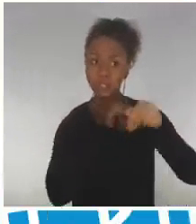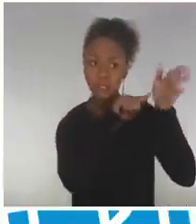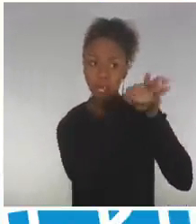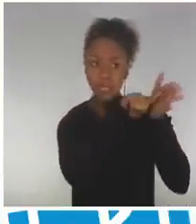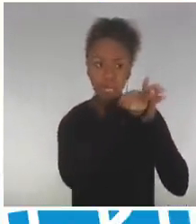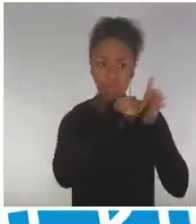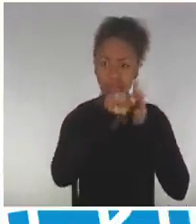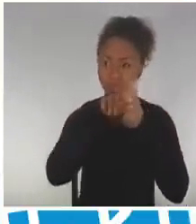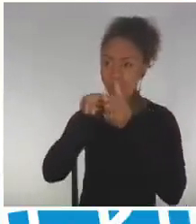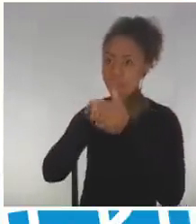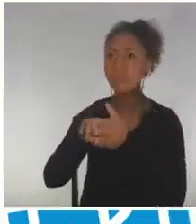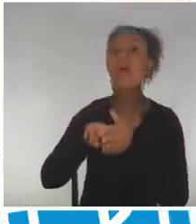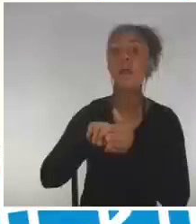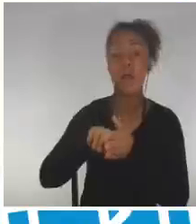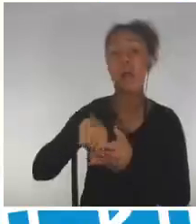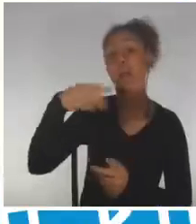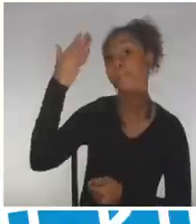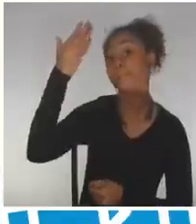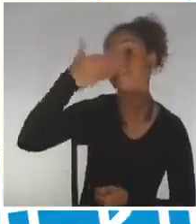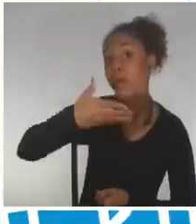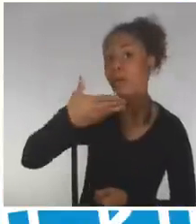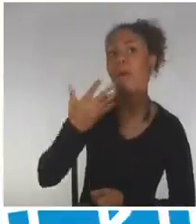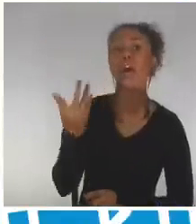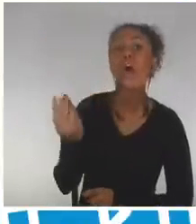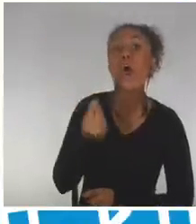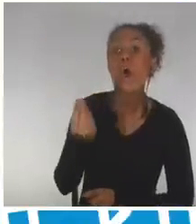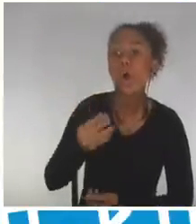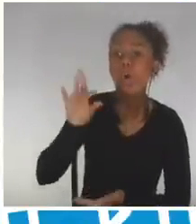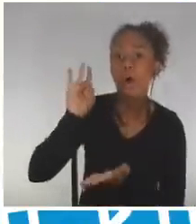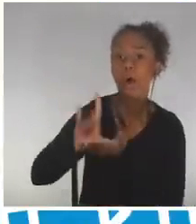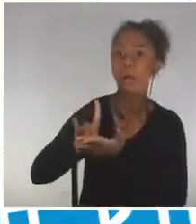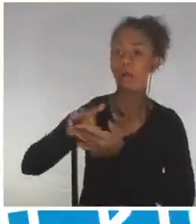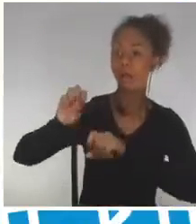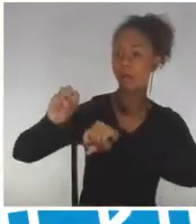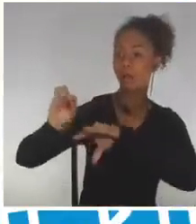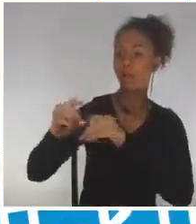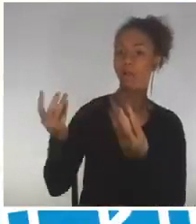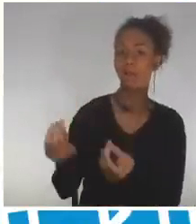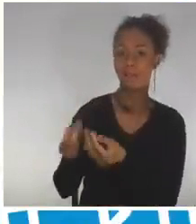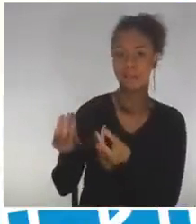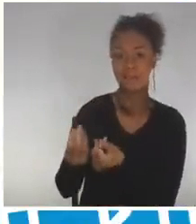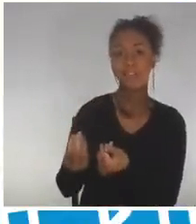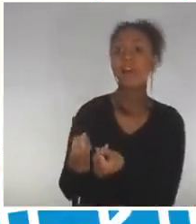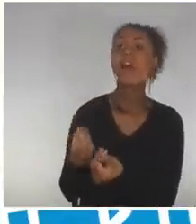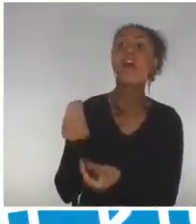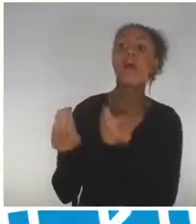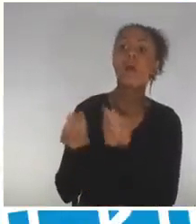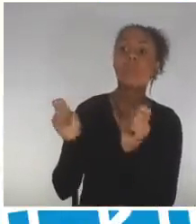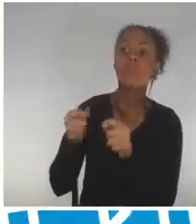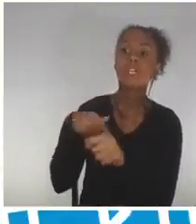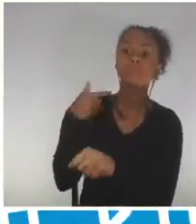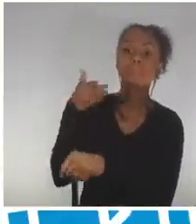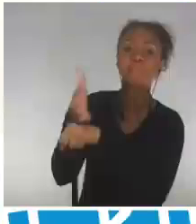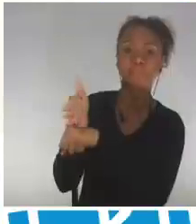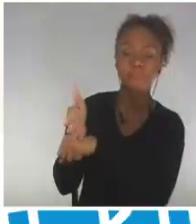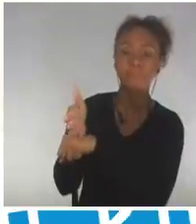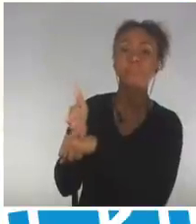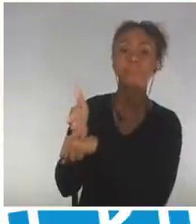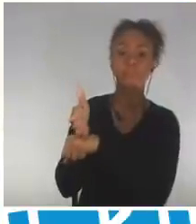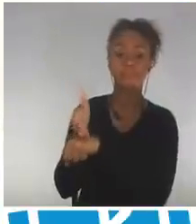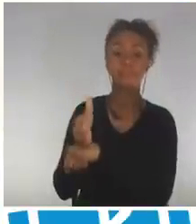evidências de como o ensino está e onde precisamos fazer interferências. Então, acho que a